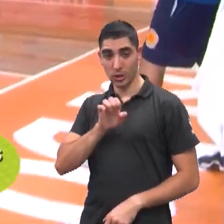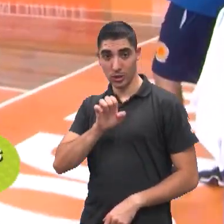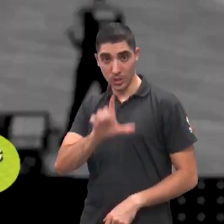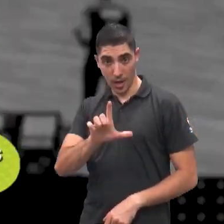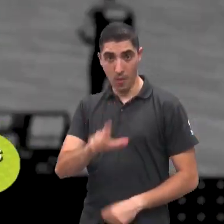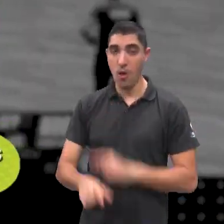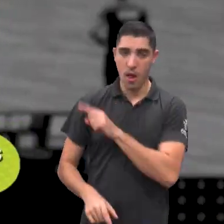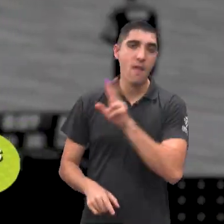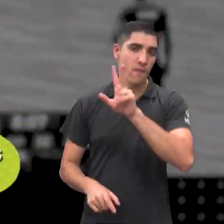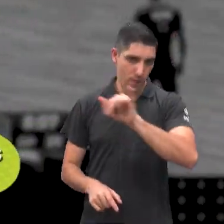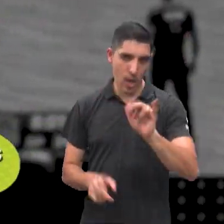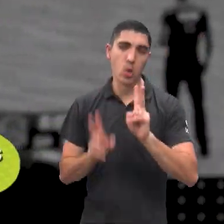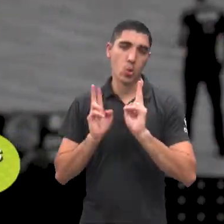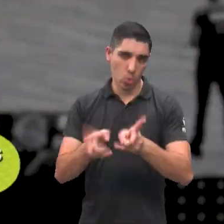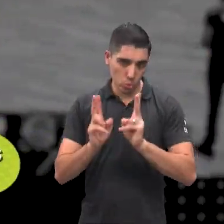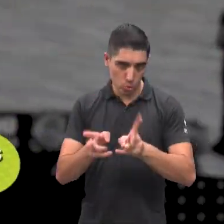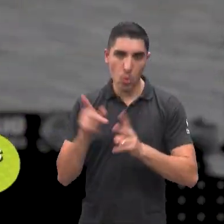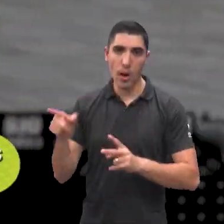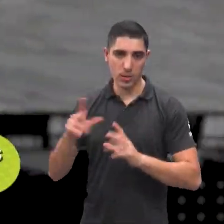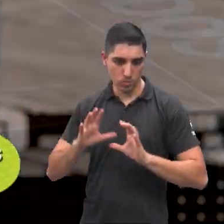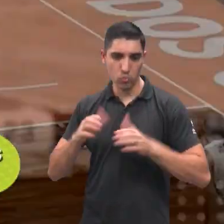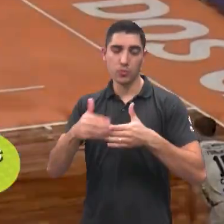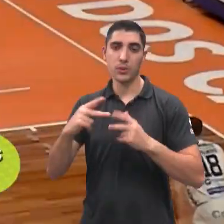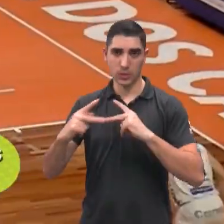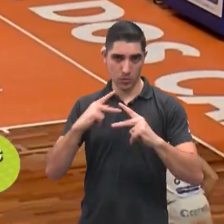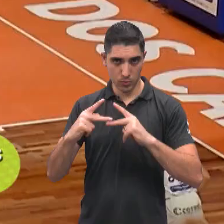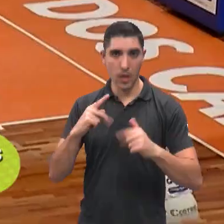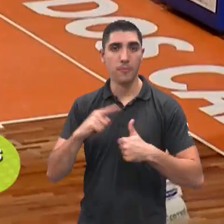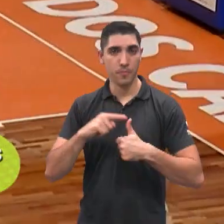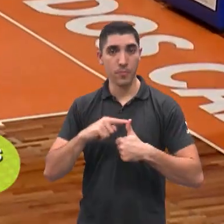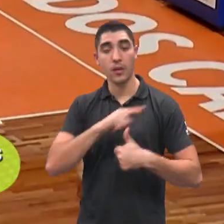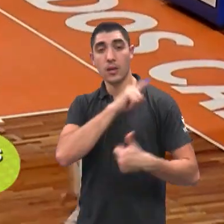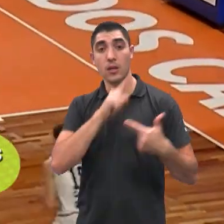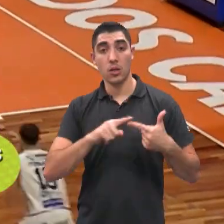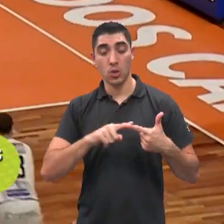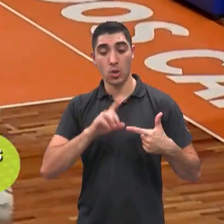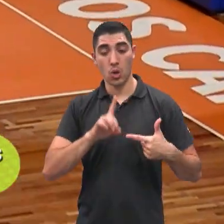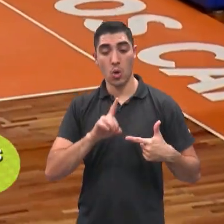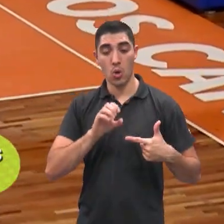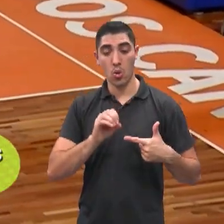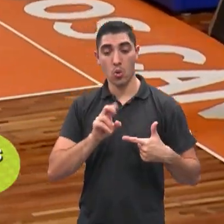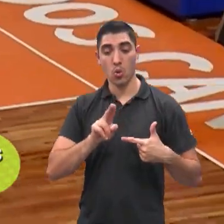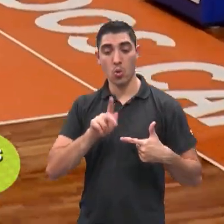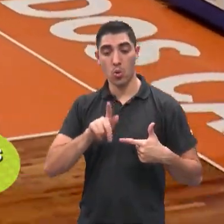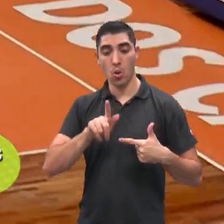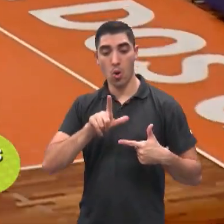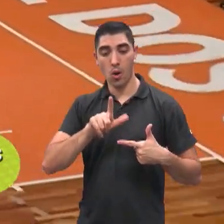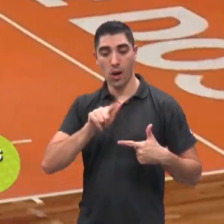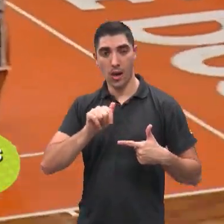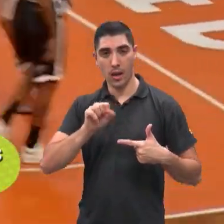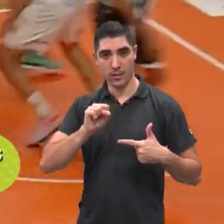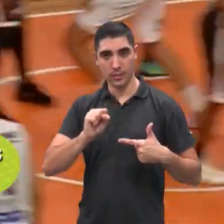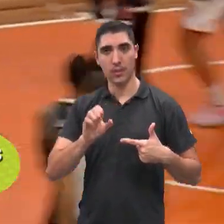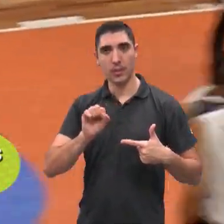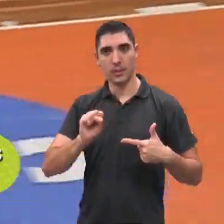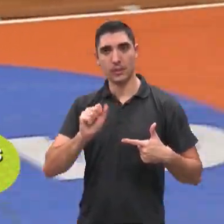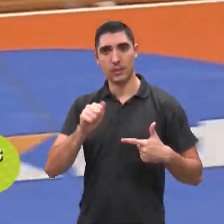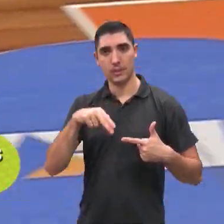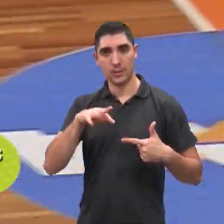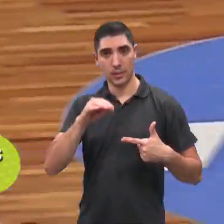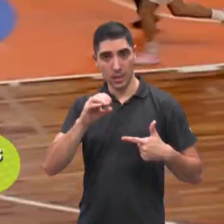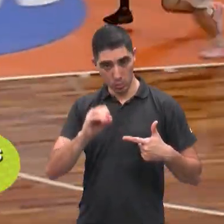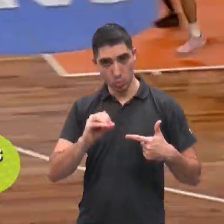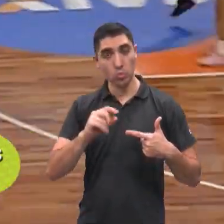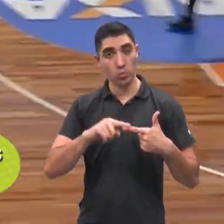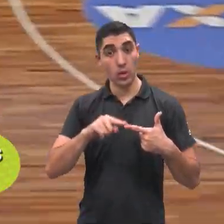deve permanecer na equipe. E também o Douglas dos Santos, que foi apontado pelo Regis como o melhor jogador do São José na